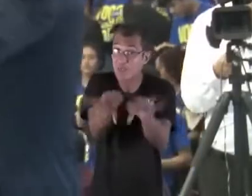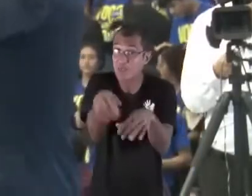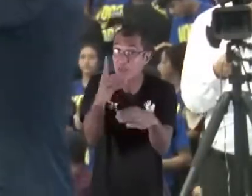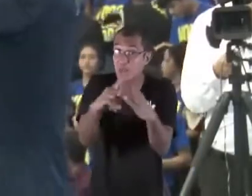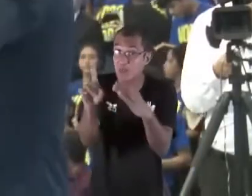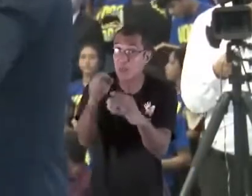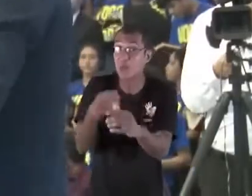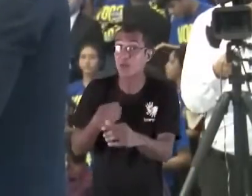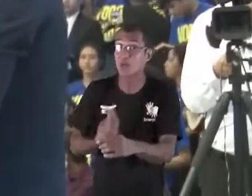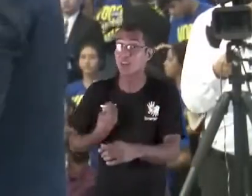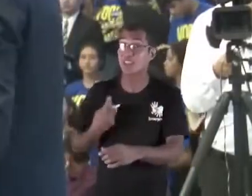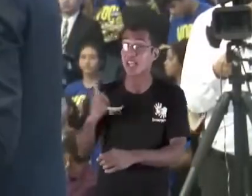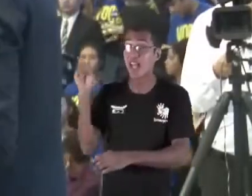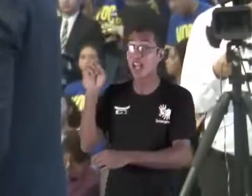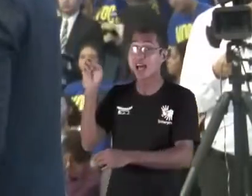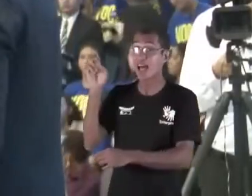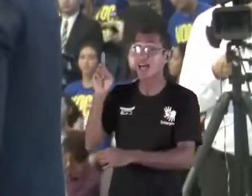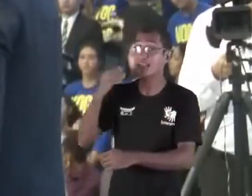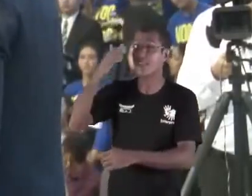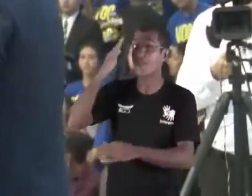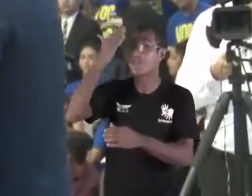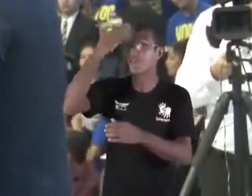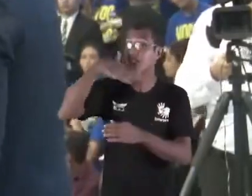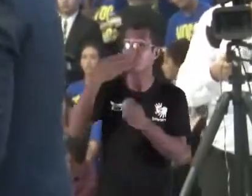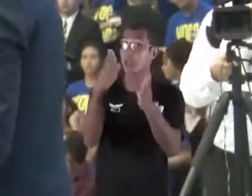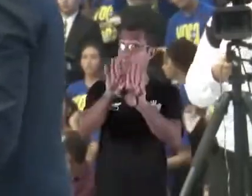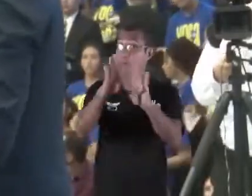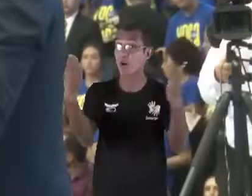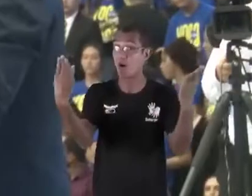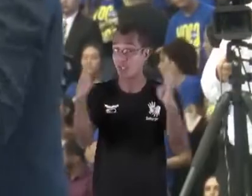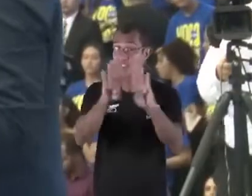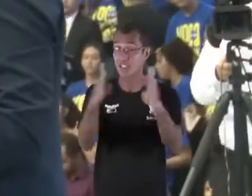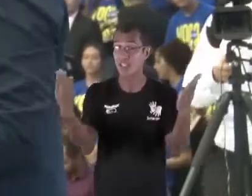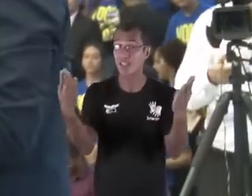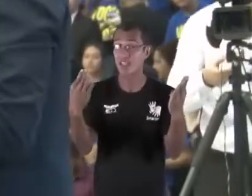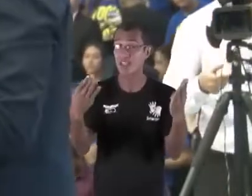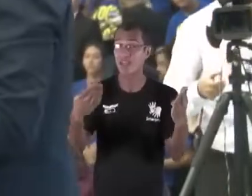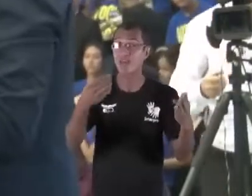eu estarei ali na saída principal, em frente